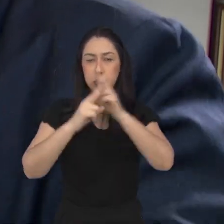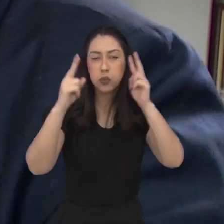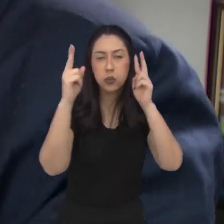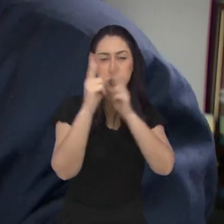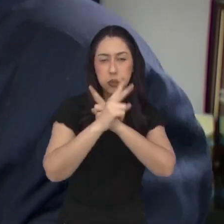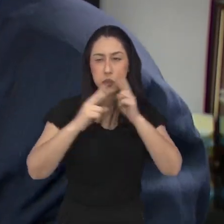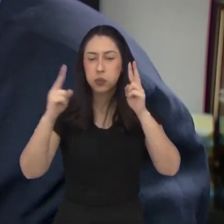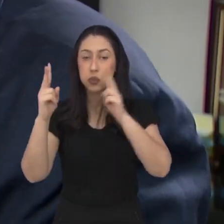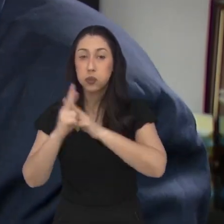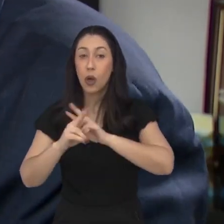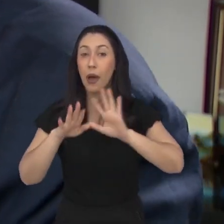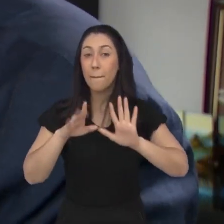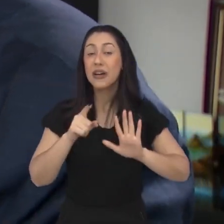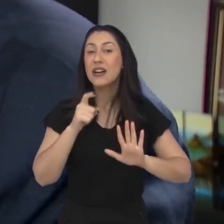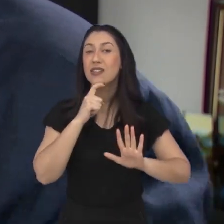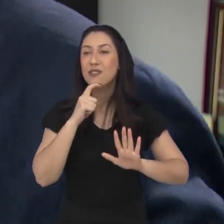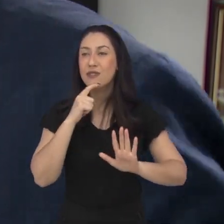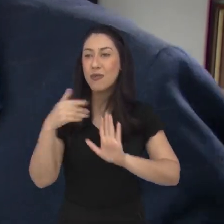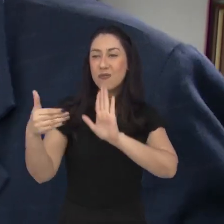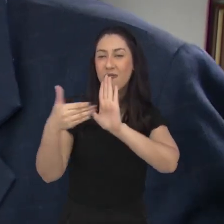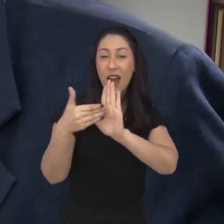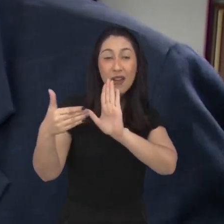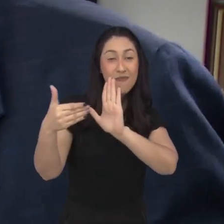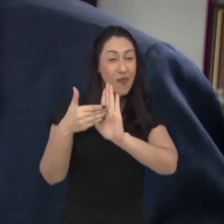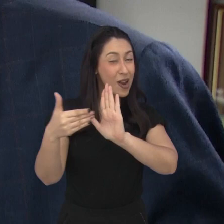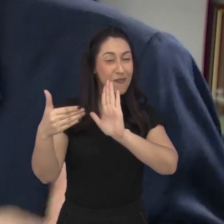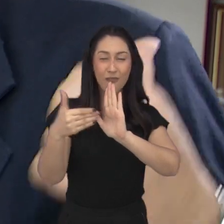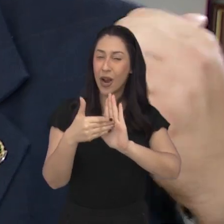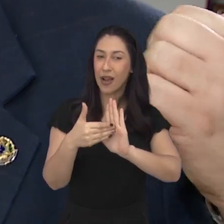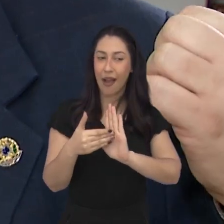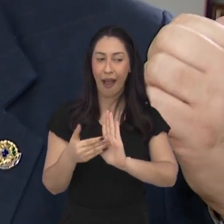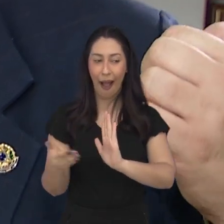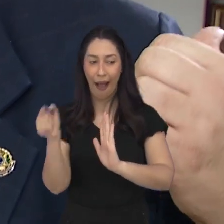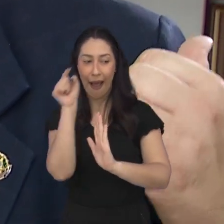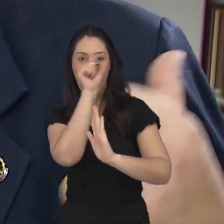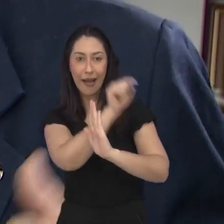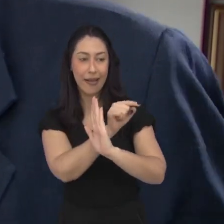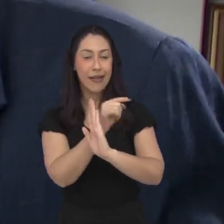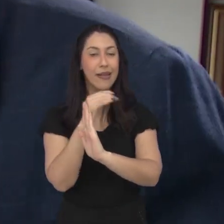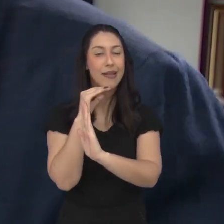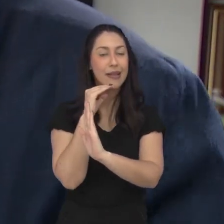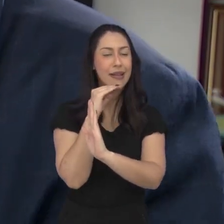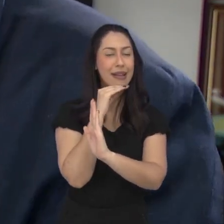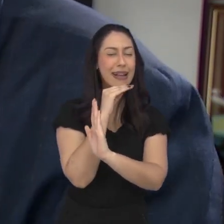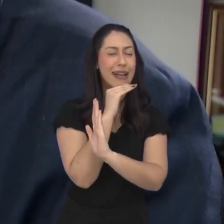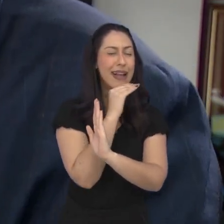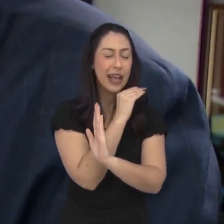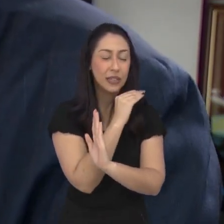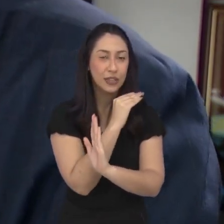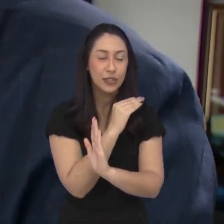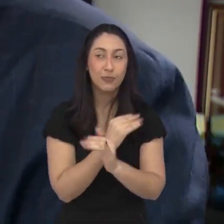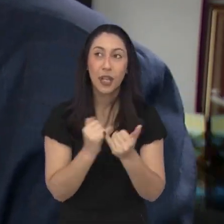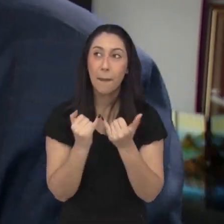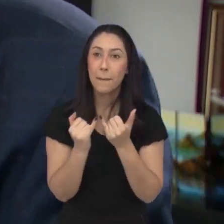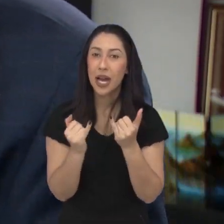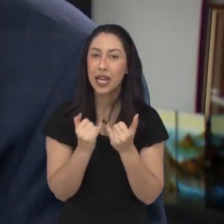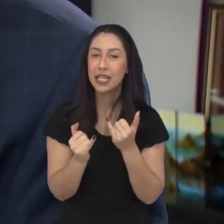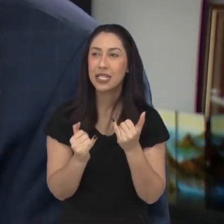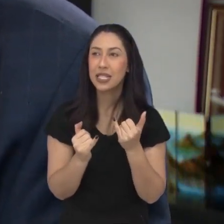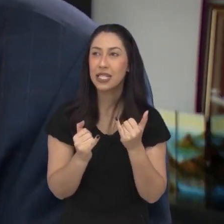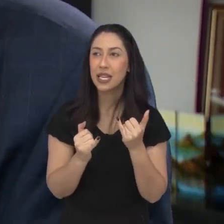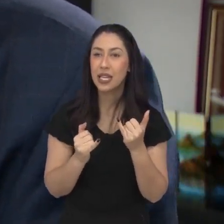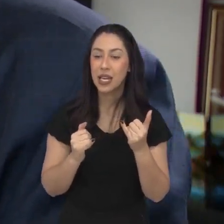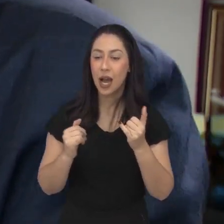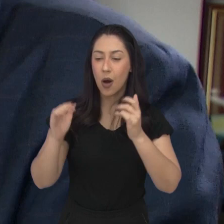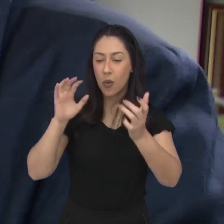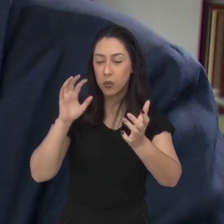Andes freiam as frentes frias que vêm do sul. E como se você fosse mais